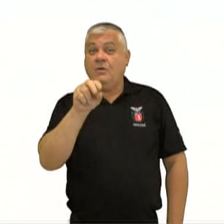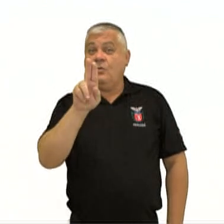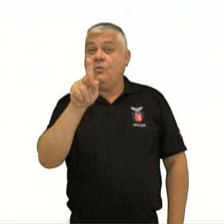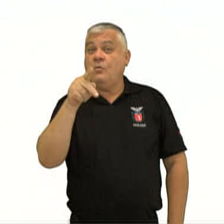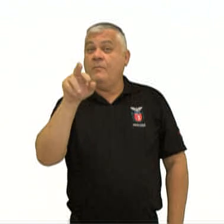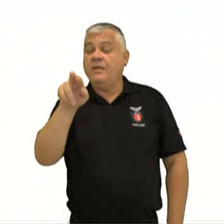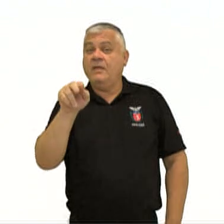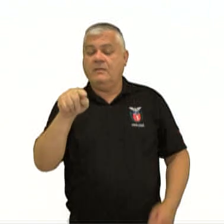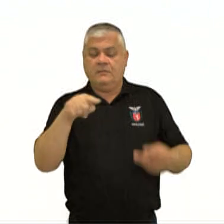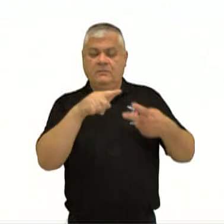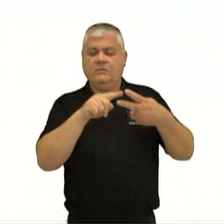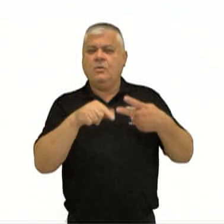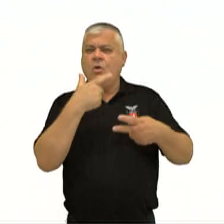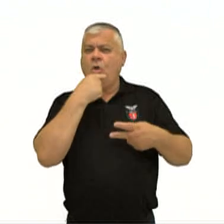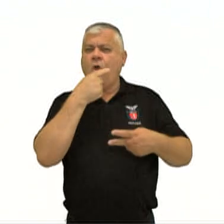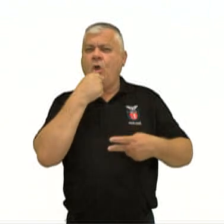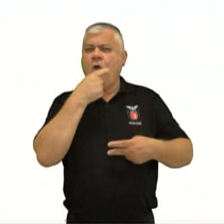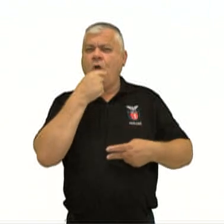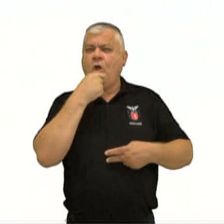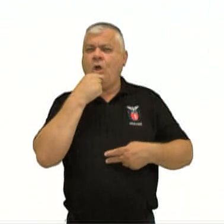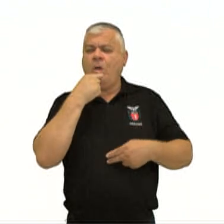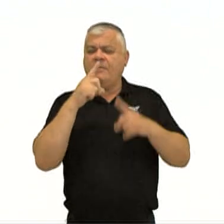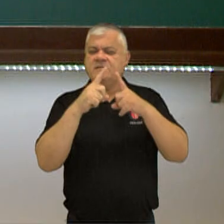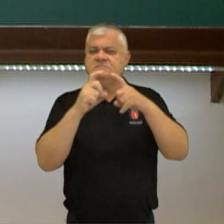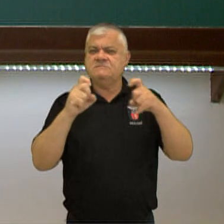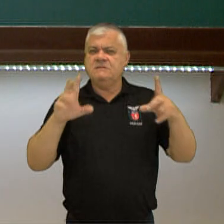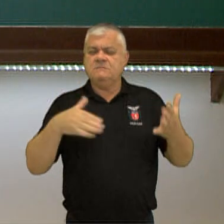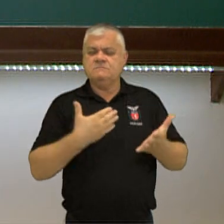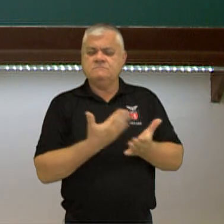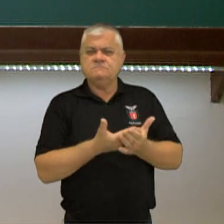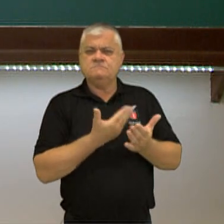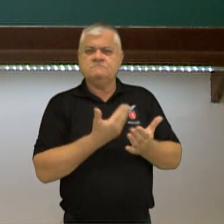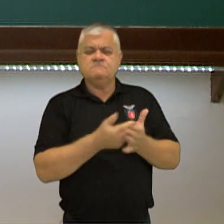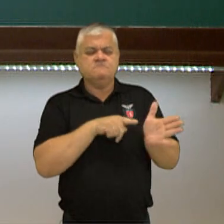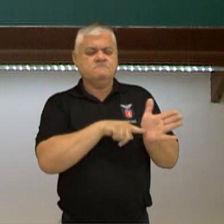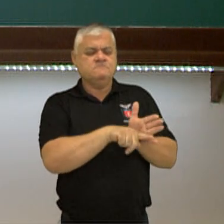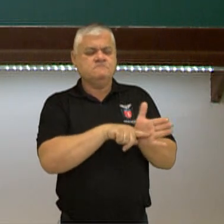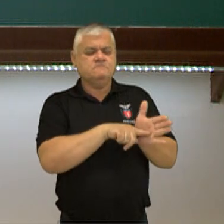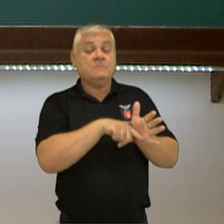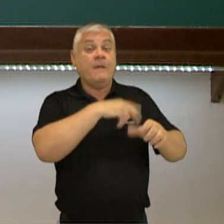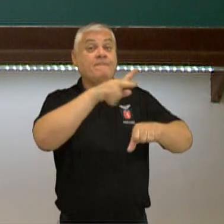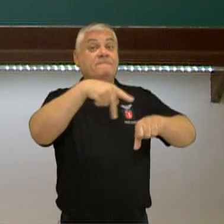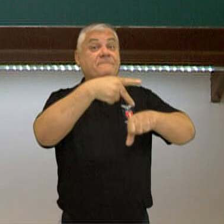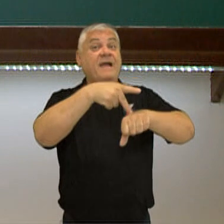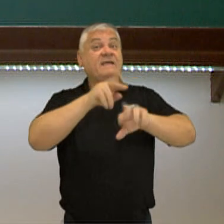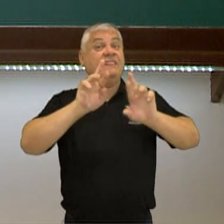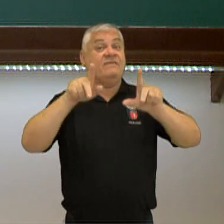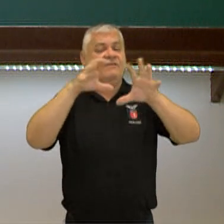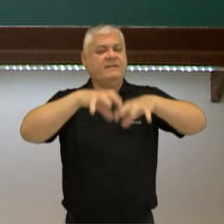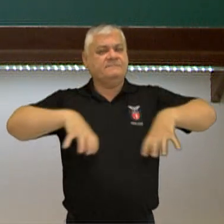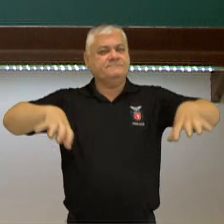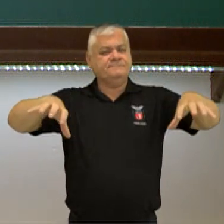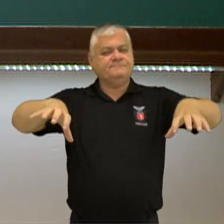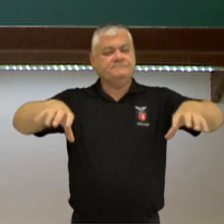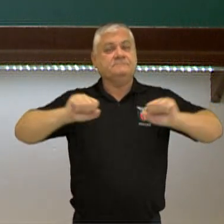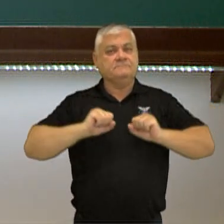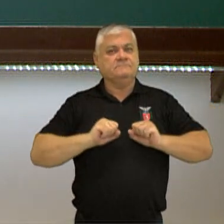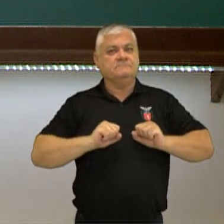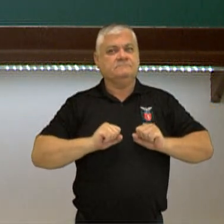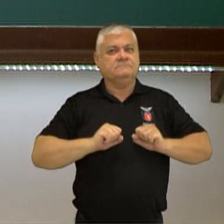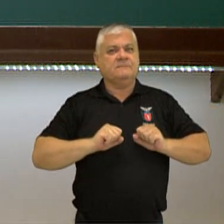mesmas propriedades, o mesmo efeito, o mesmo fenômeno em países diferentes. E aí,